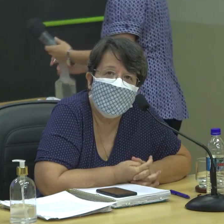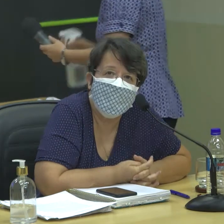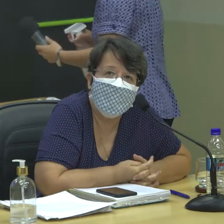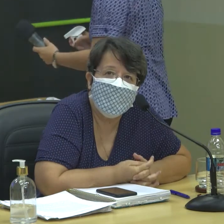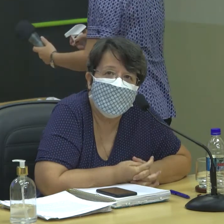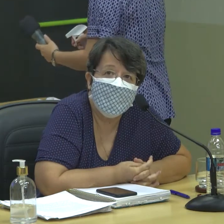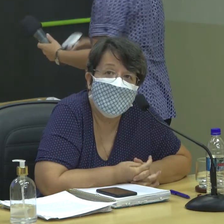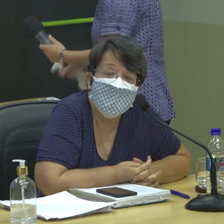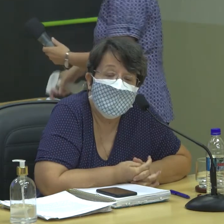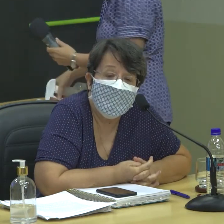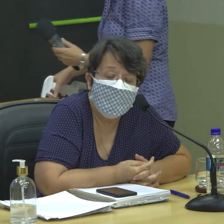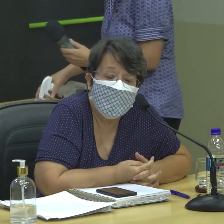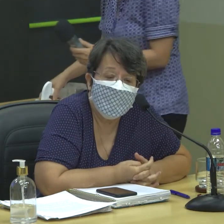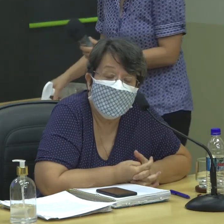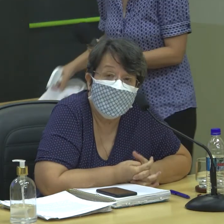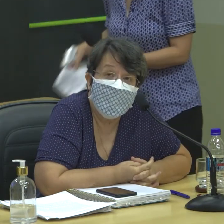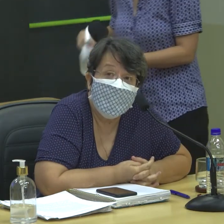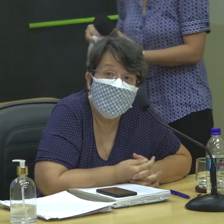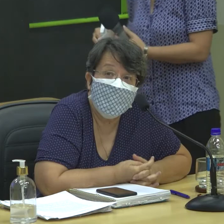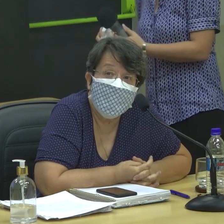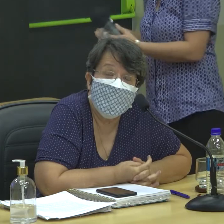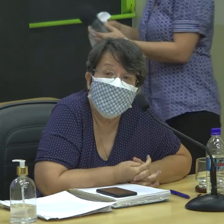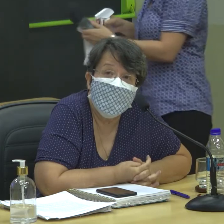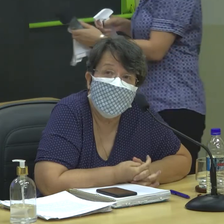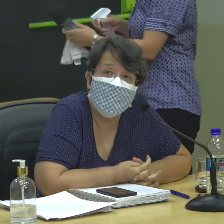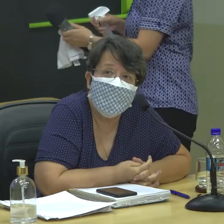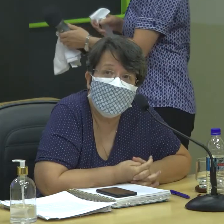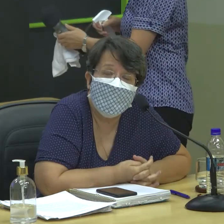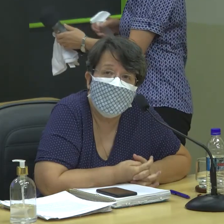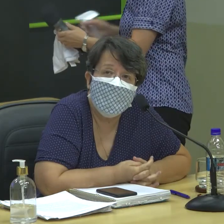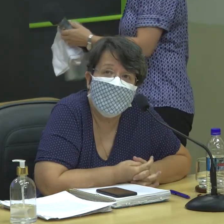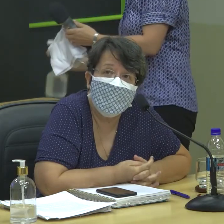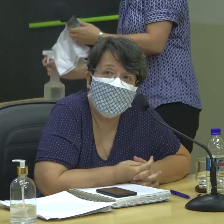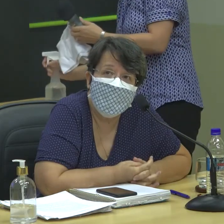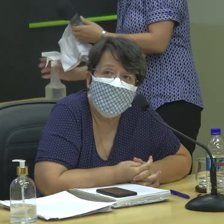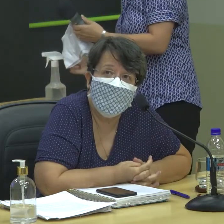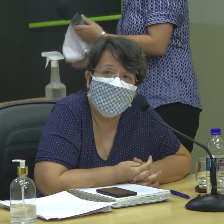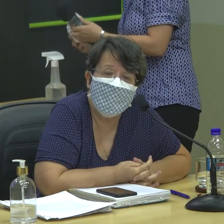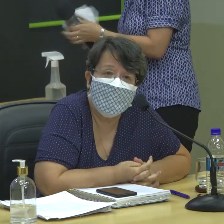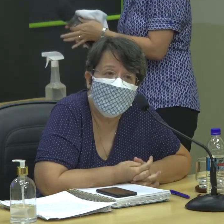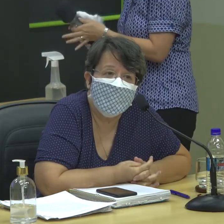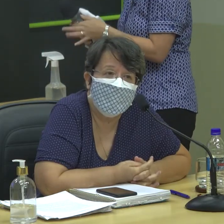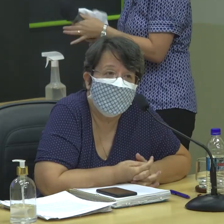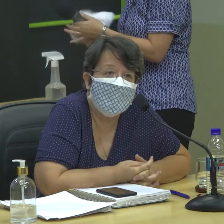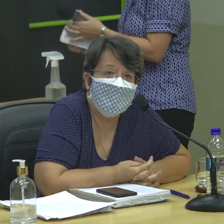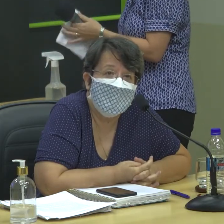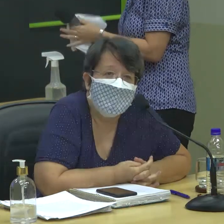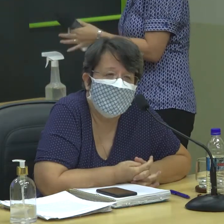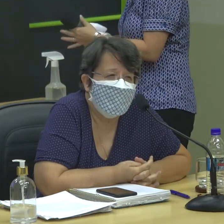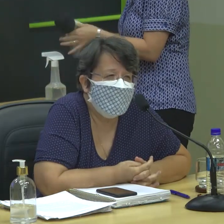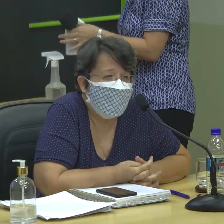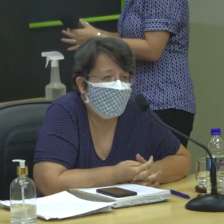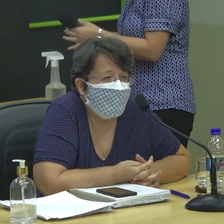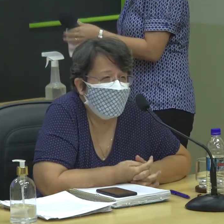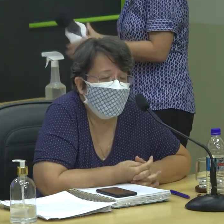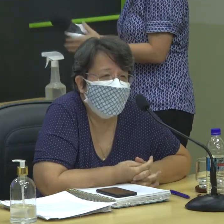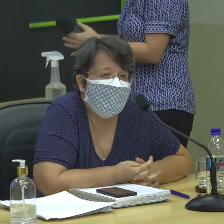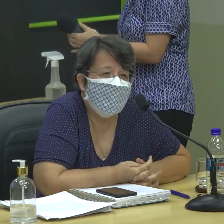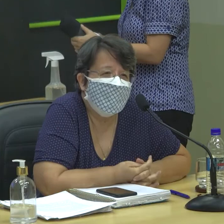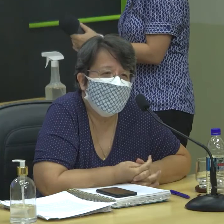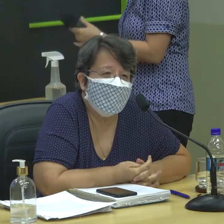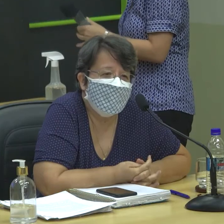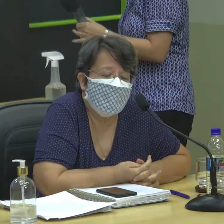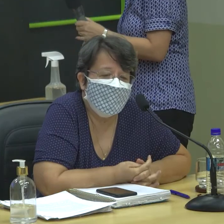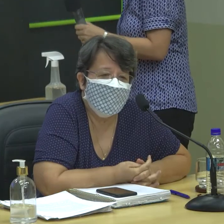com vacinação, eu tenho um sofrimento muito grande de ver a questão da vacina no Brasil, né? Acho que em meados do ano